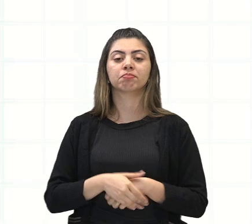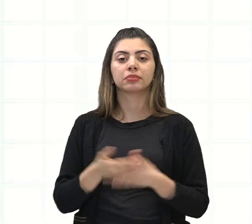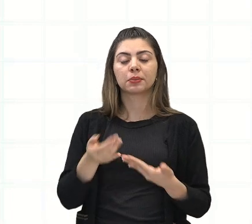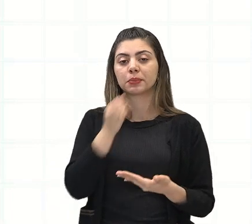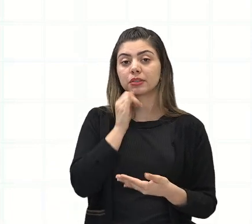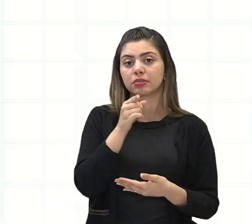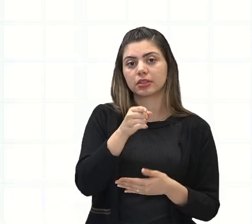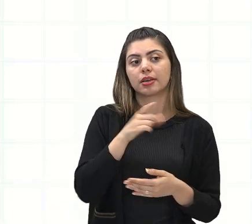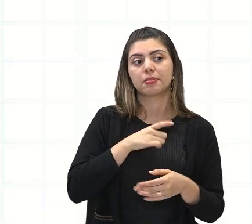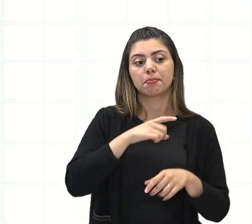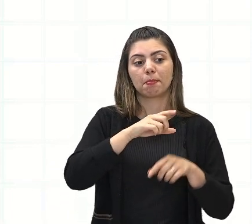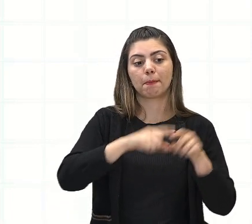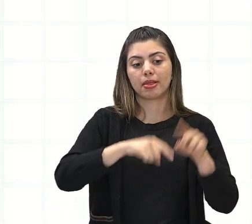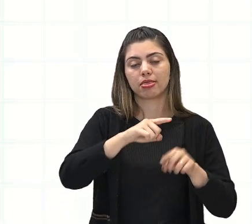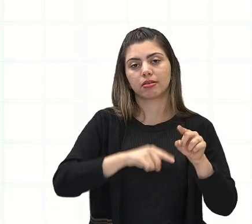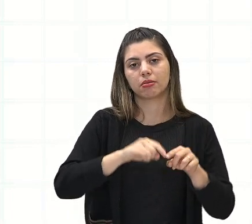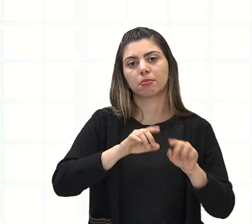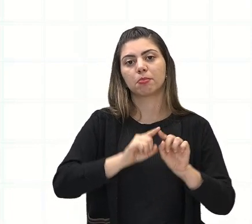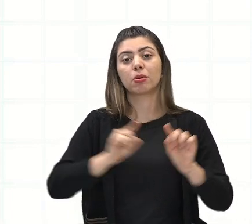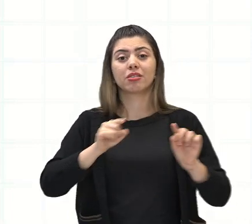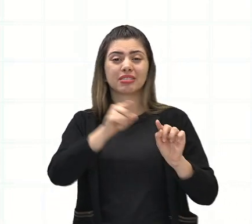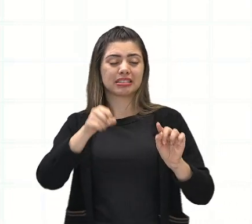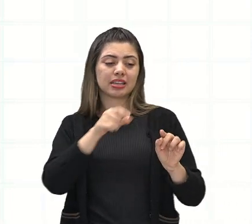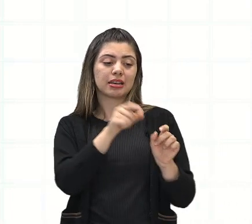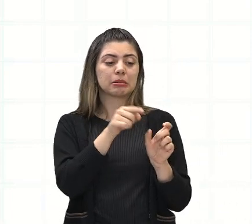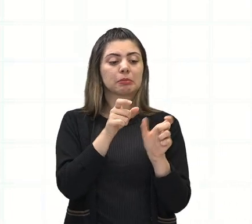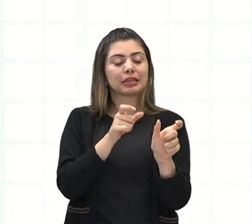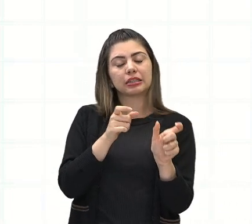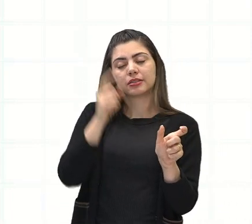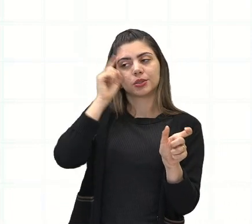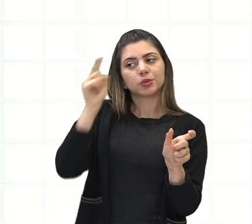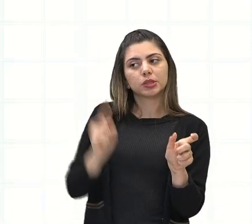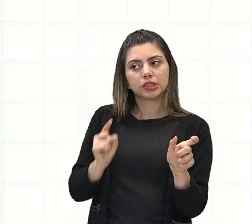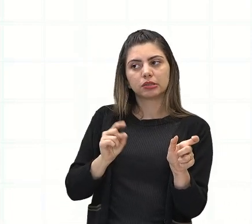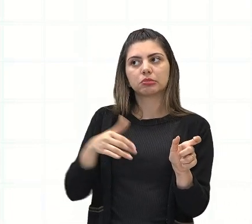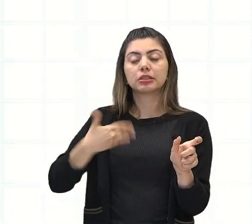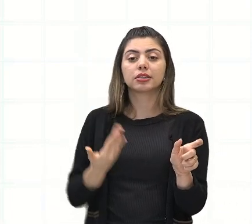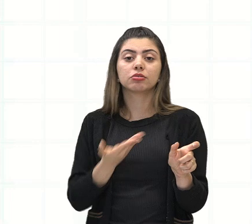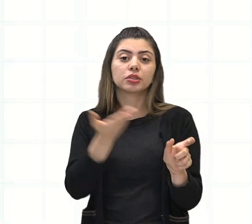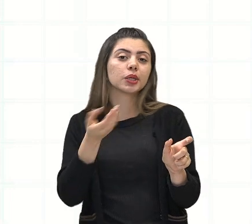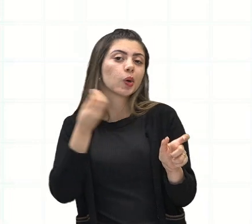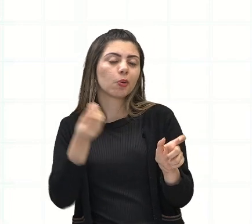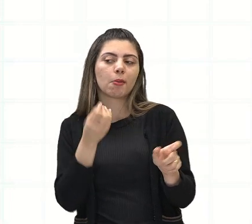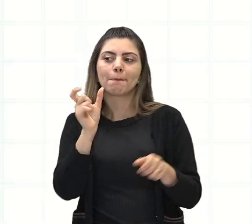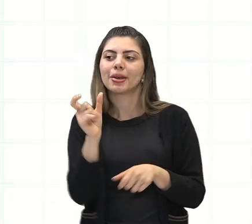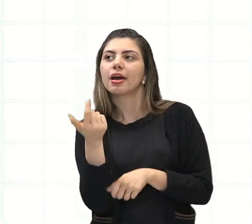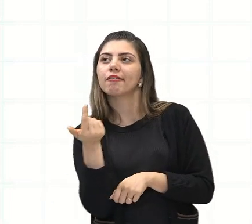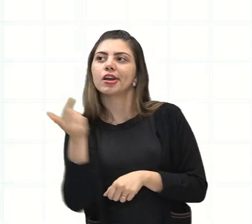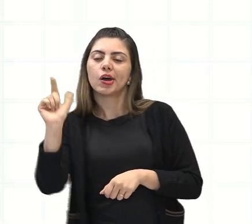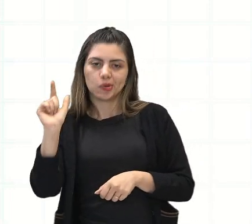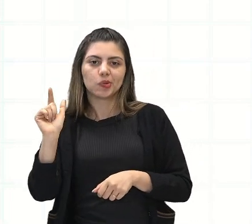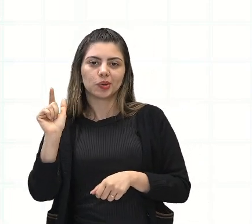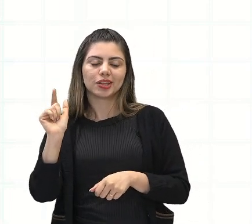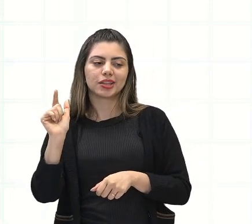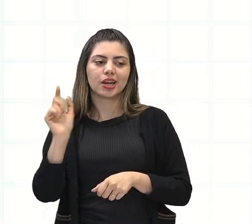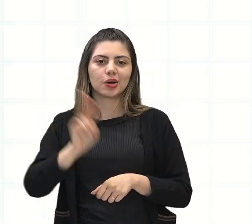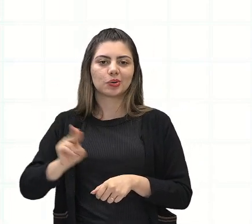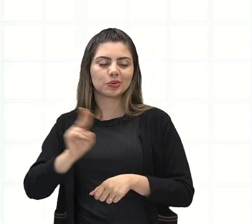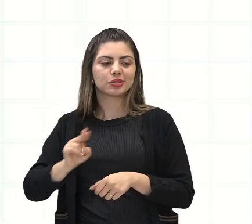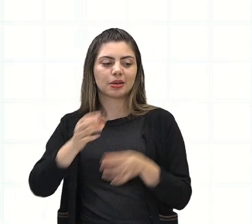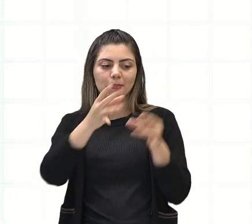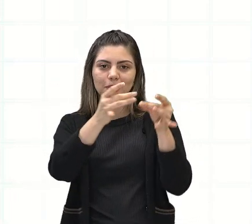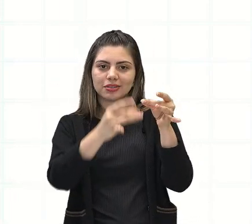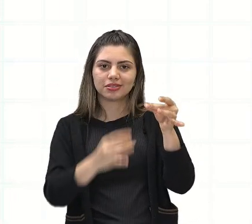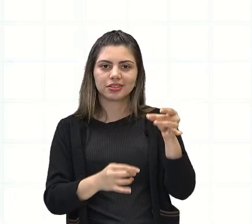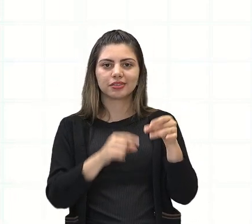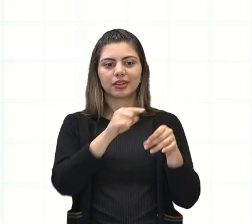nome daquilo. Só que você usa uma palavra que não tem aquele sentido para descrever aquele objeto. A gente vai ver que